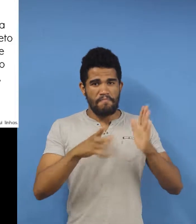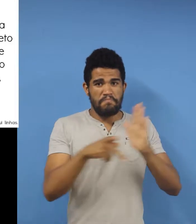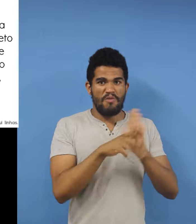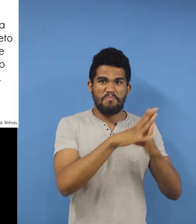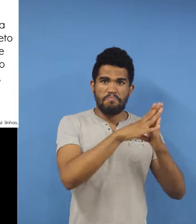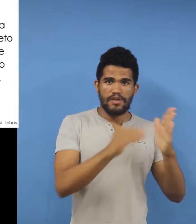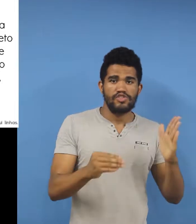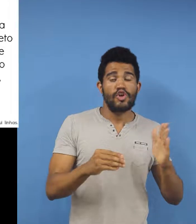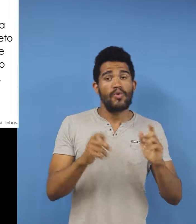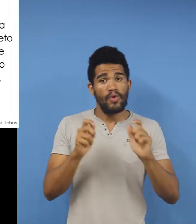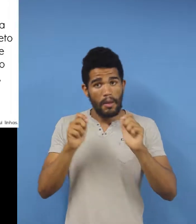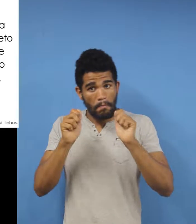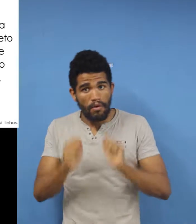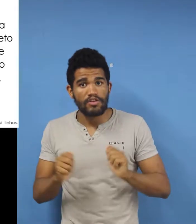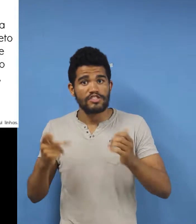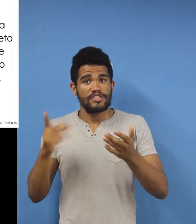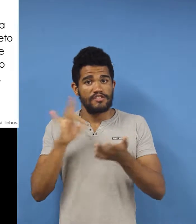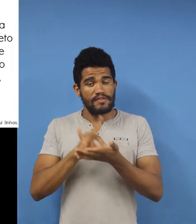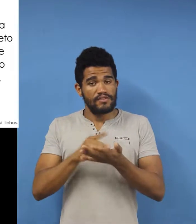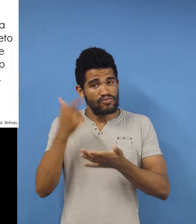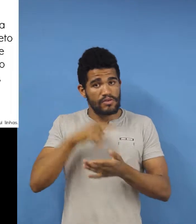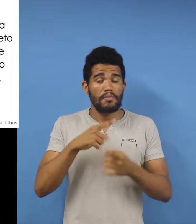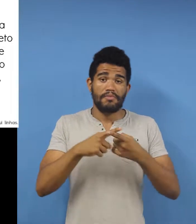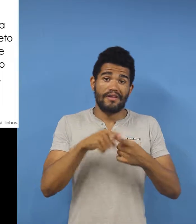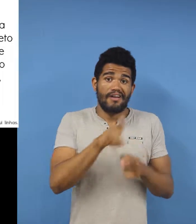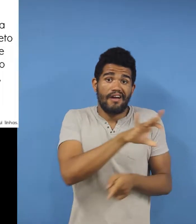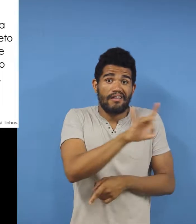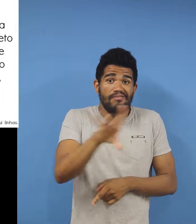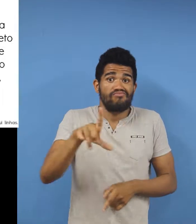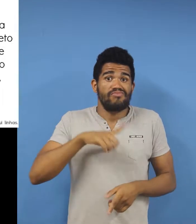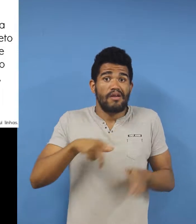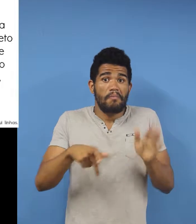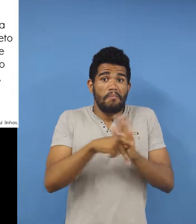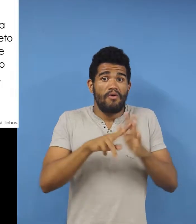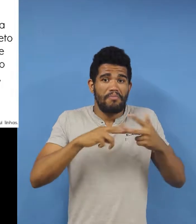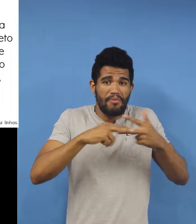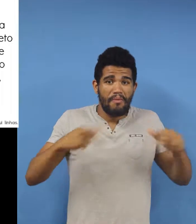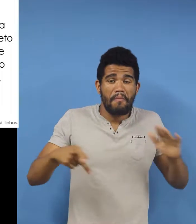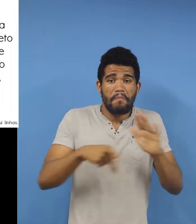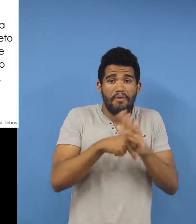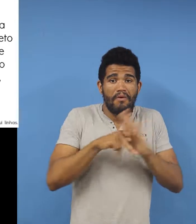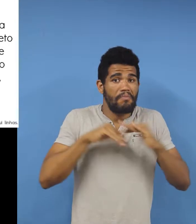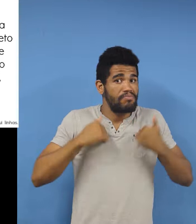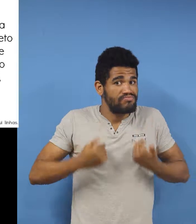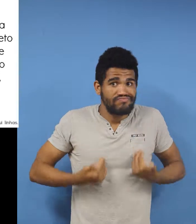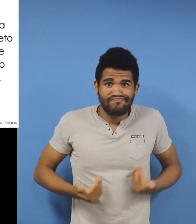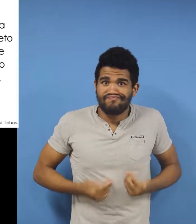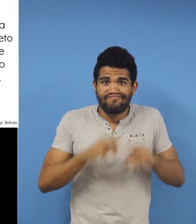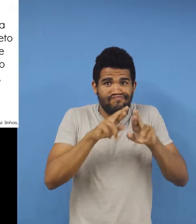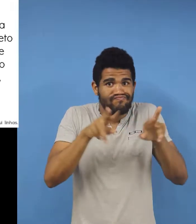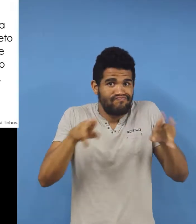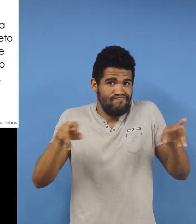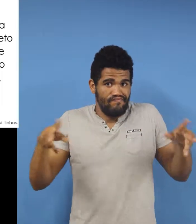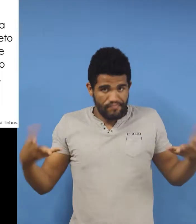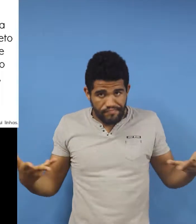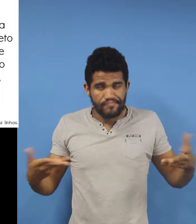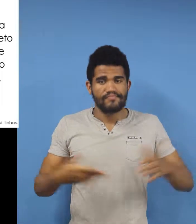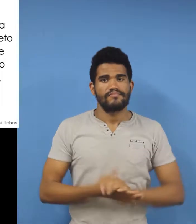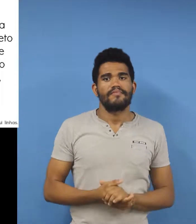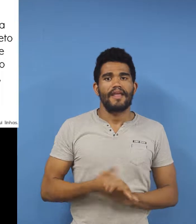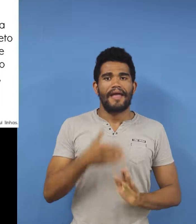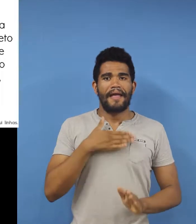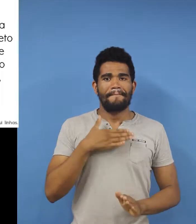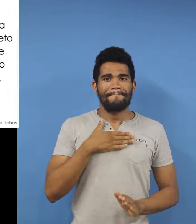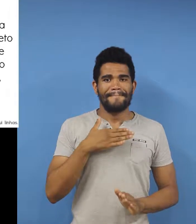corpo pretendido, normalmente difundido pela mídia, e o possível, uma vez que cada indivíduo possui seu próprio metabolismo